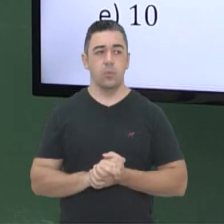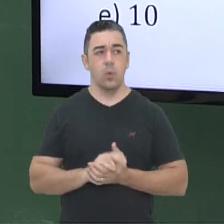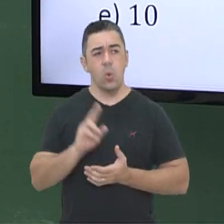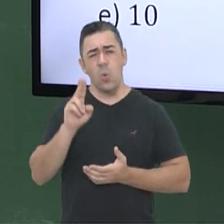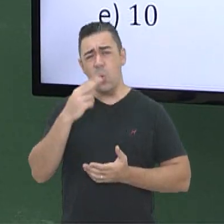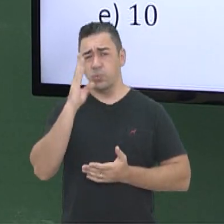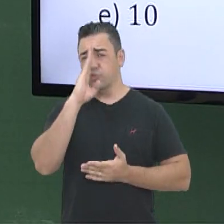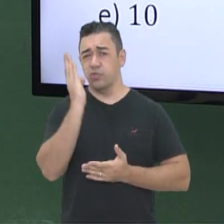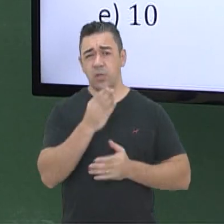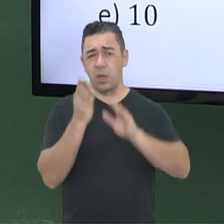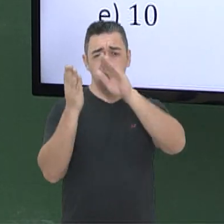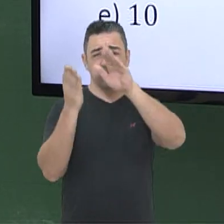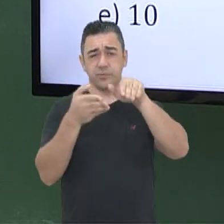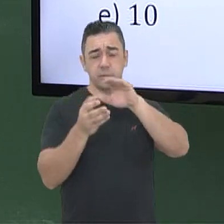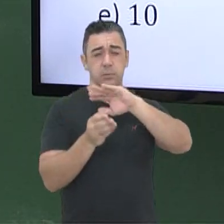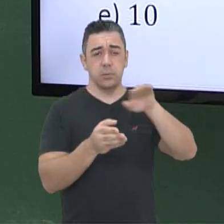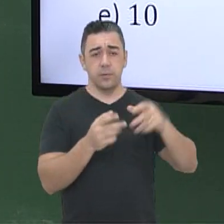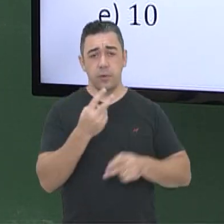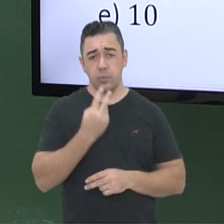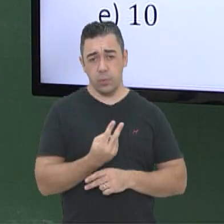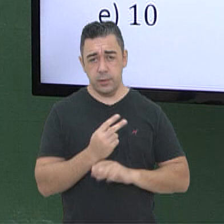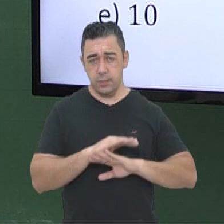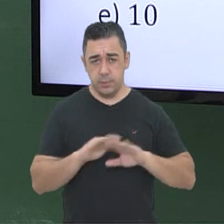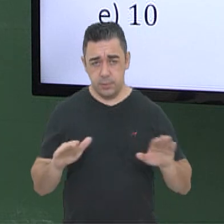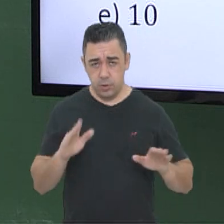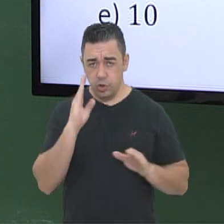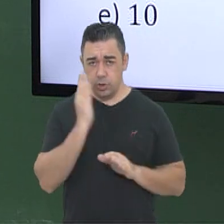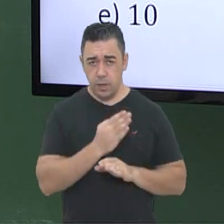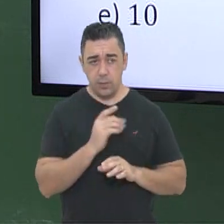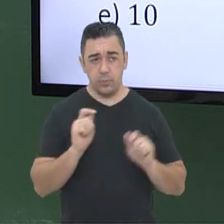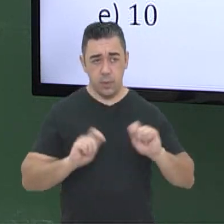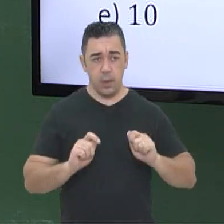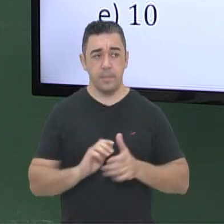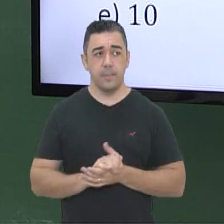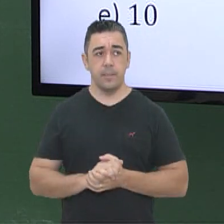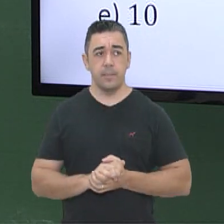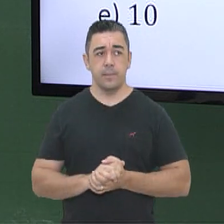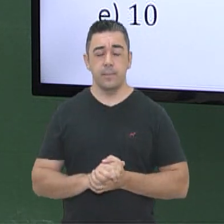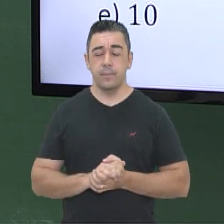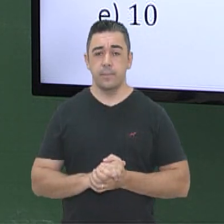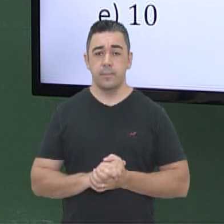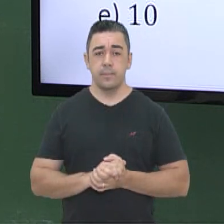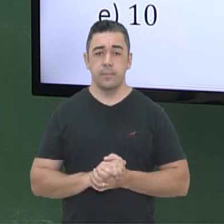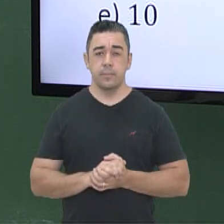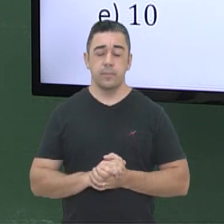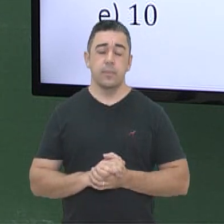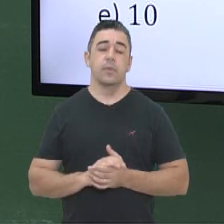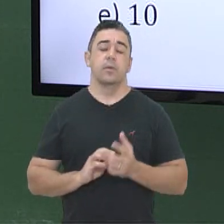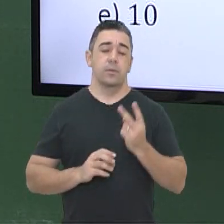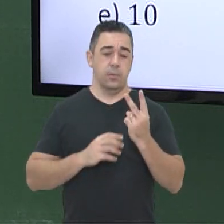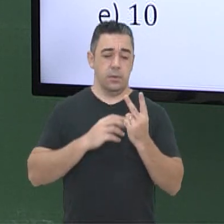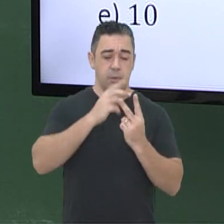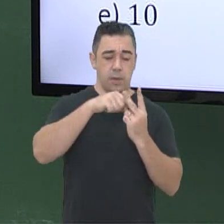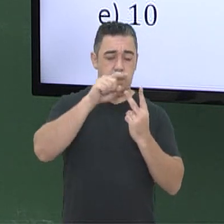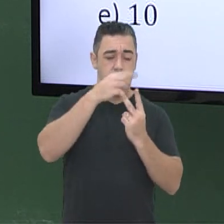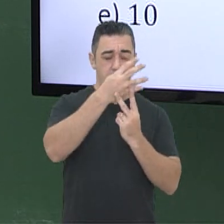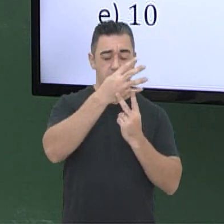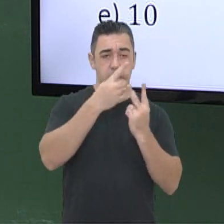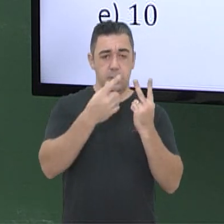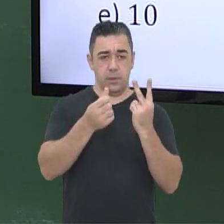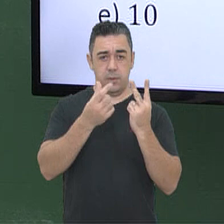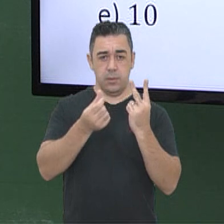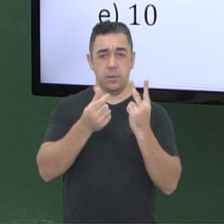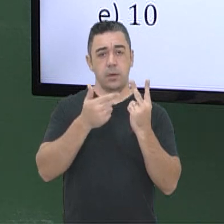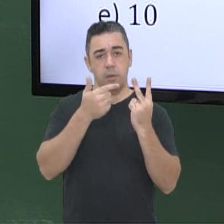Ou poderia já extrair a raiz cúbica de 8, que é 2, tá? Tanto faz. Raiz quarta de 16 à quarta. Raiz quarta